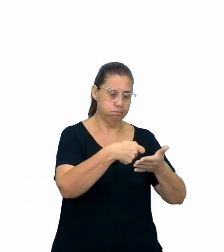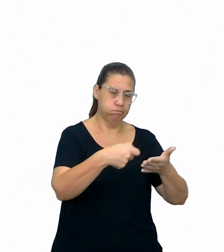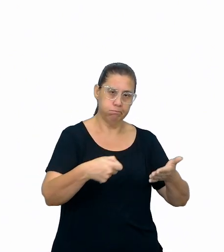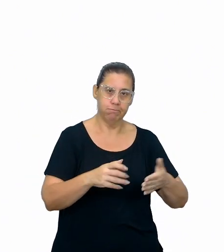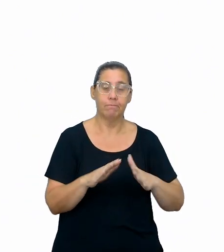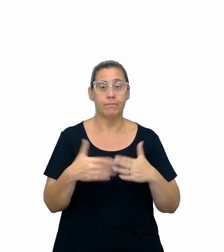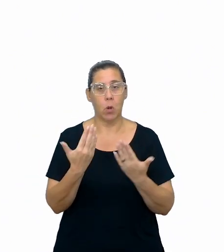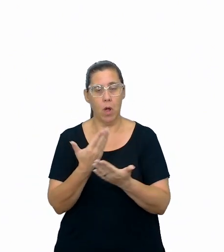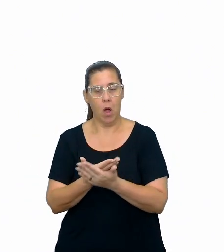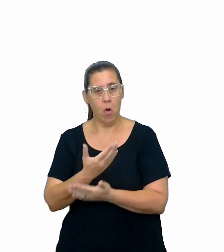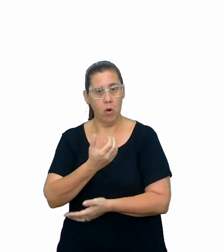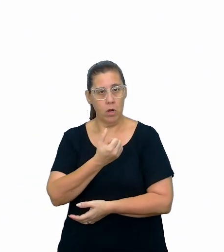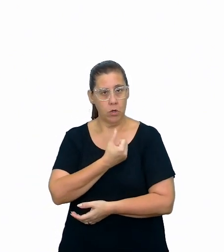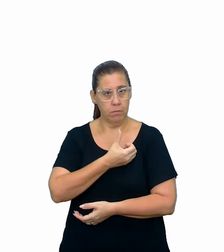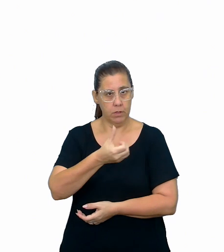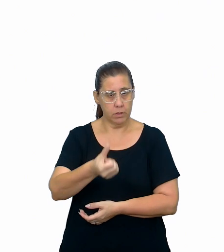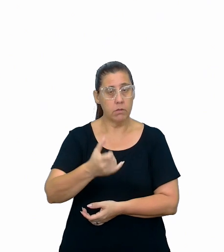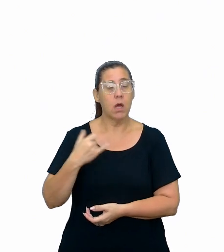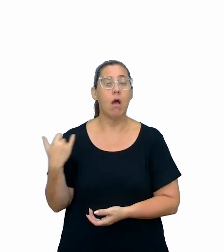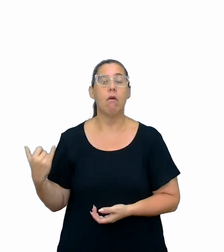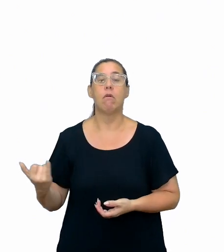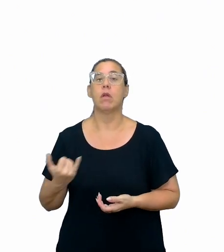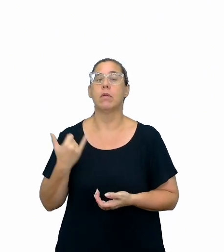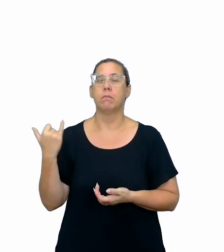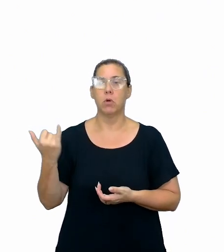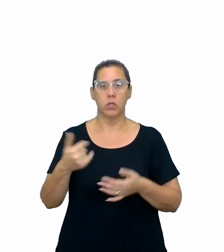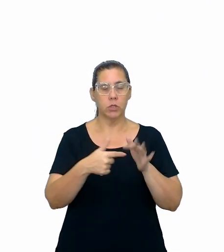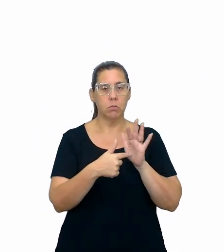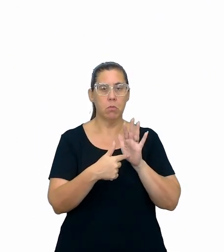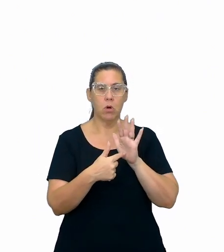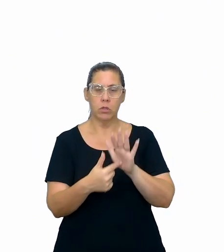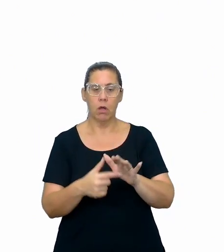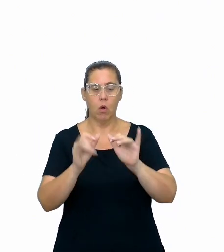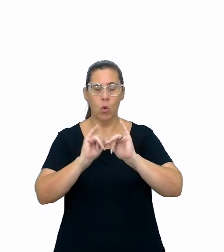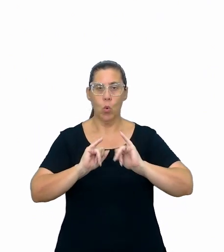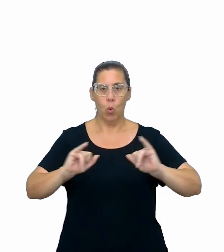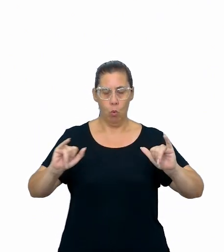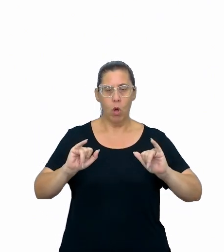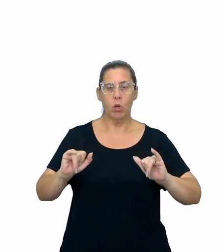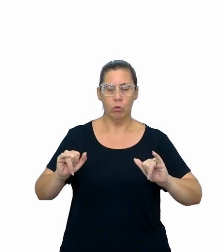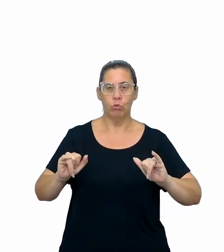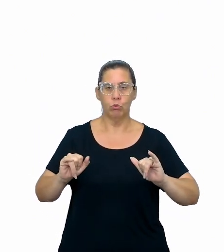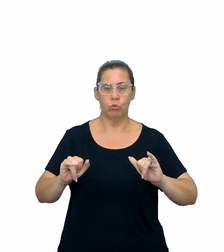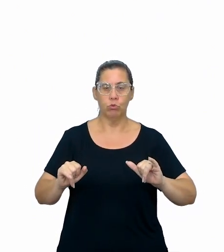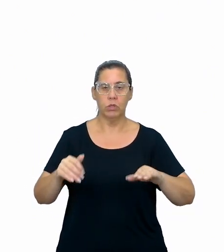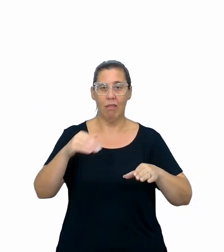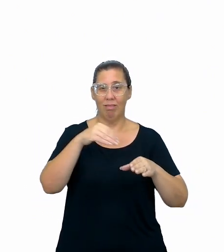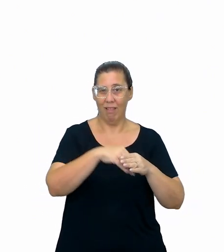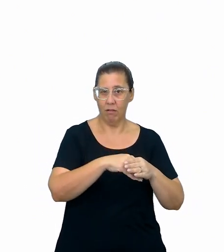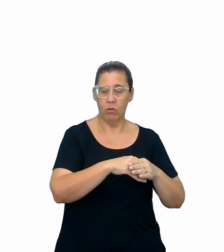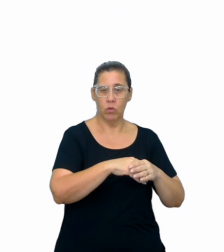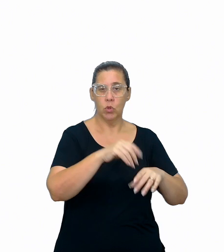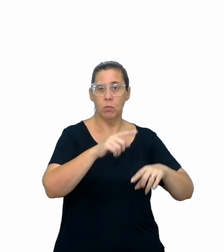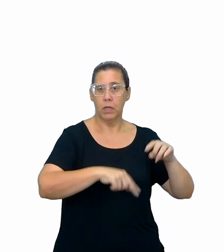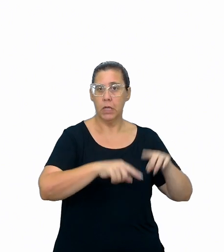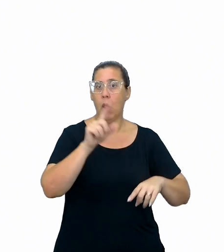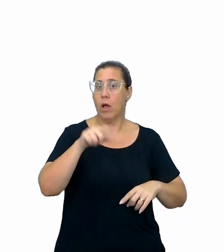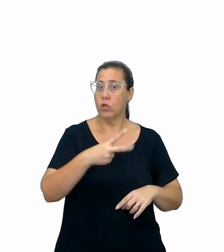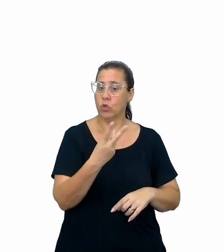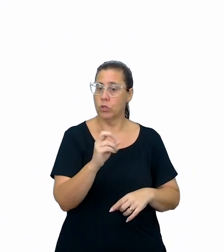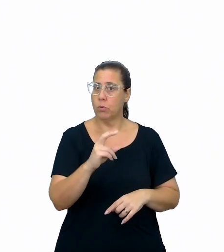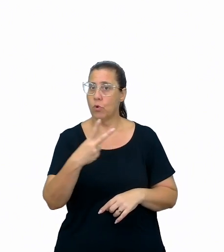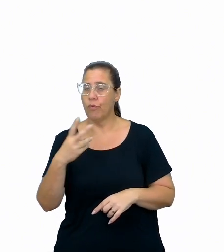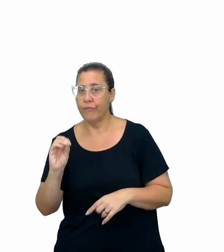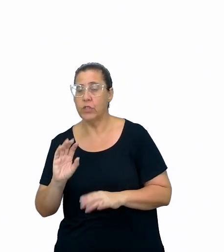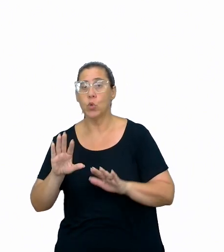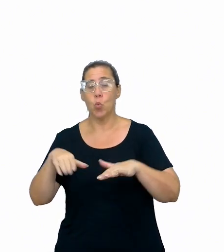aula 6, professores, é importante destacar que a notícia que está presente no material, ela é de 2020,